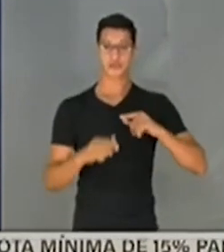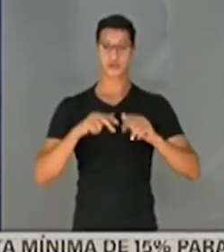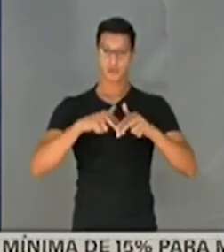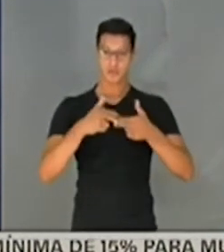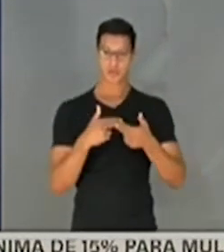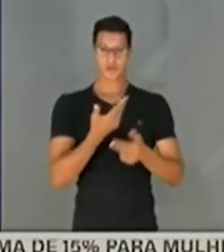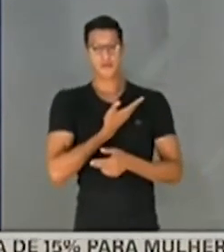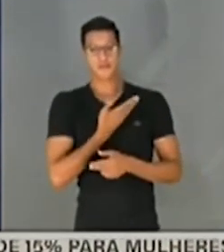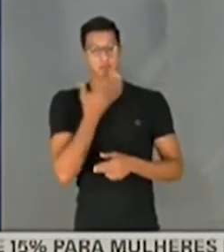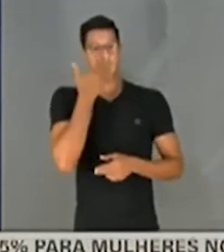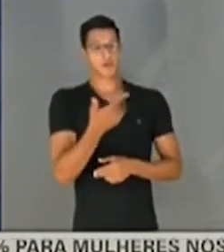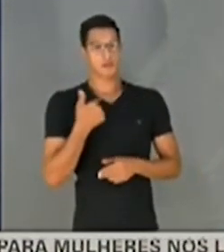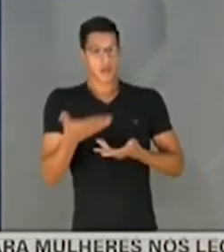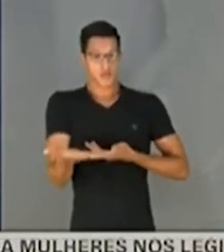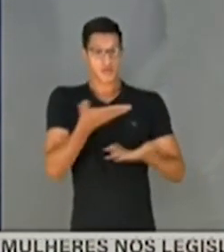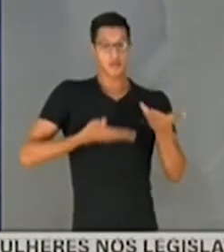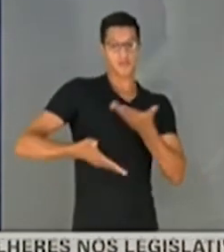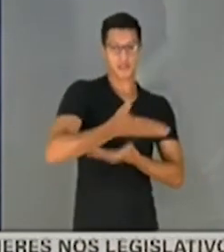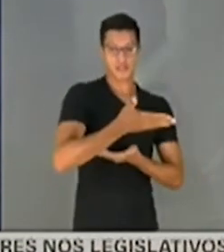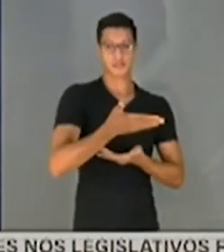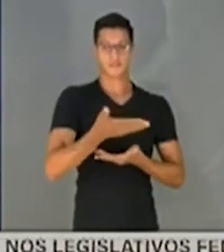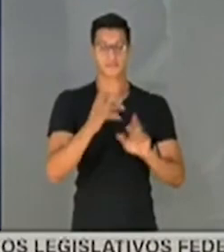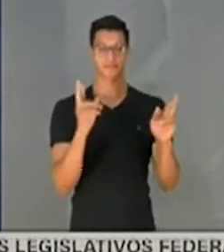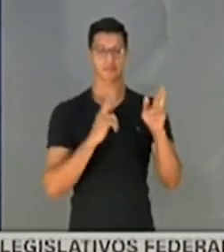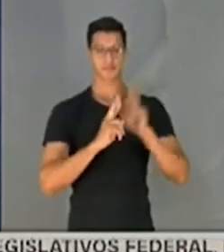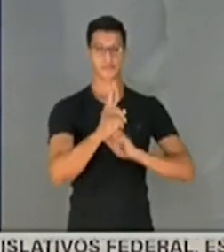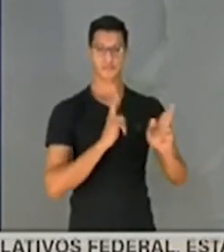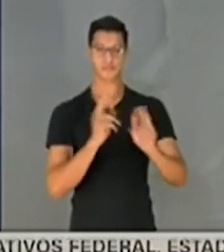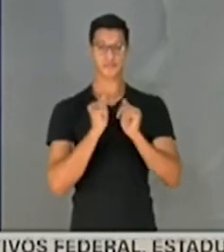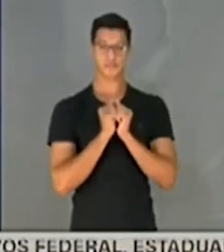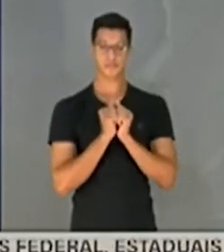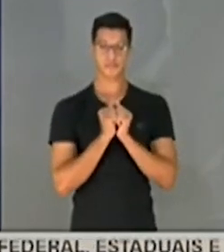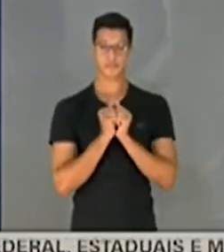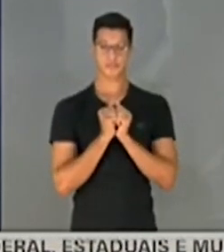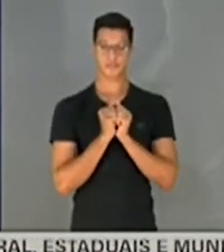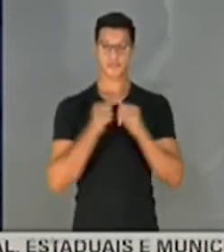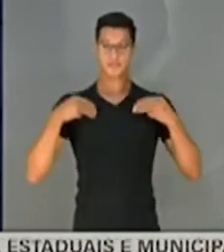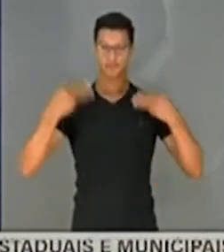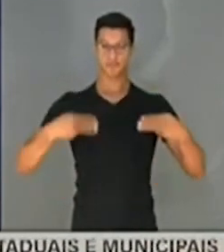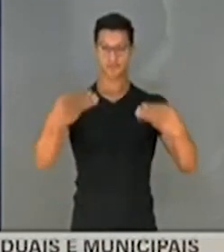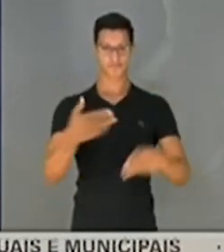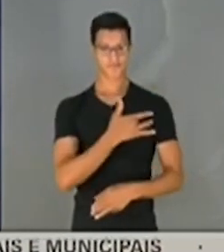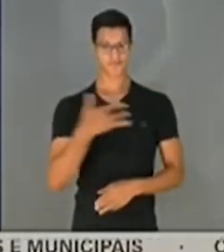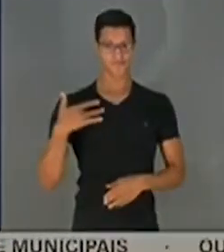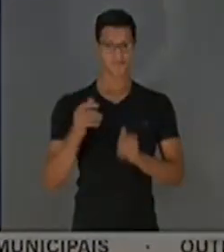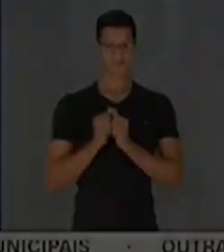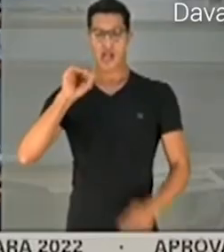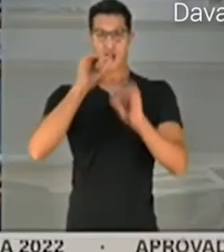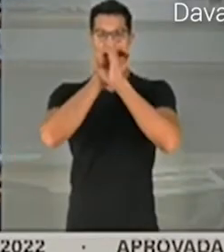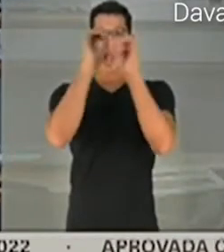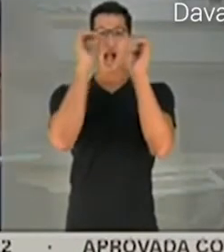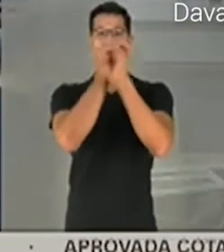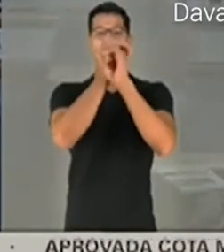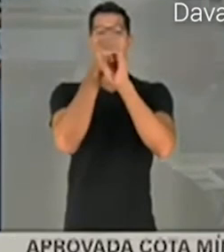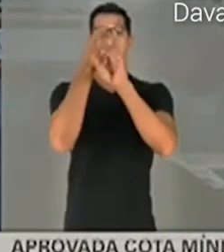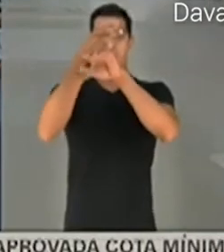de um amigo me pediu para intermediar a relação aqui com o Ministério da Saúde e com o senhor Dominguete. Ele